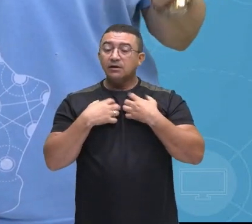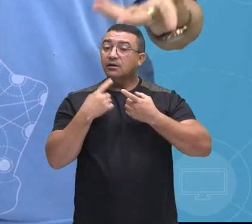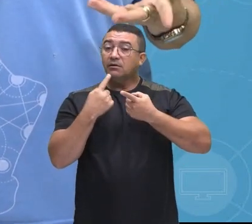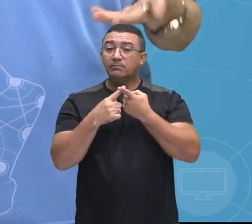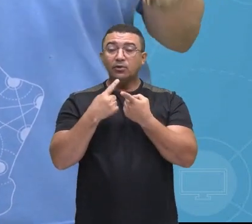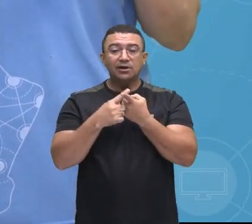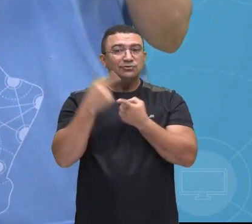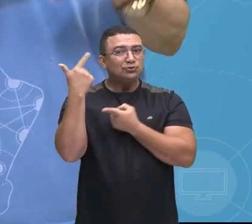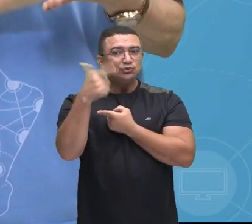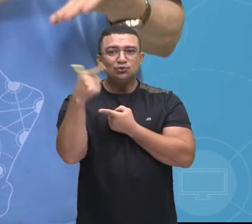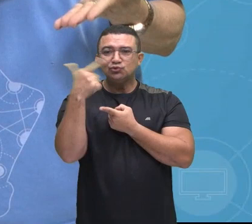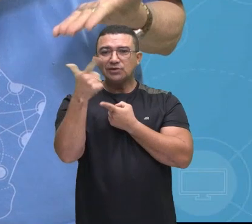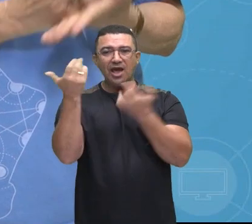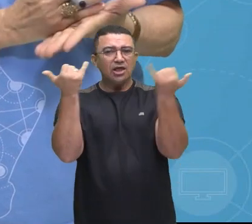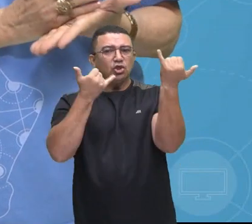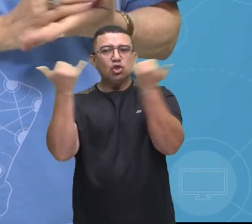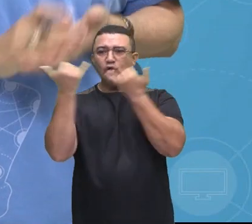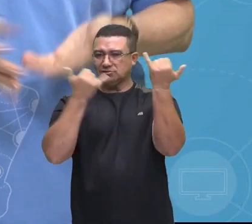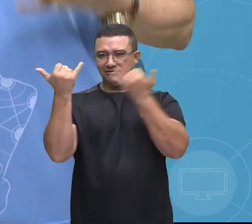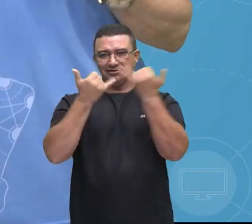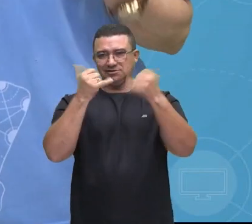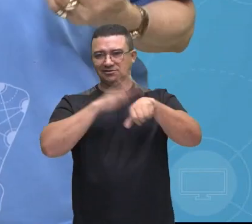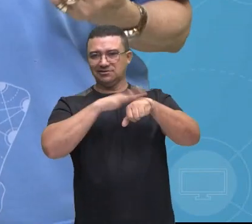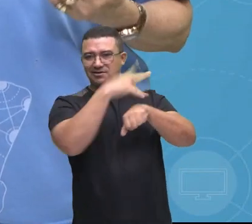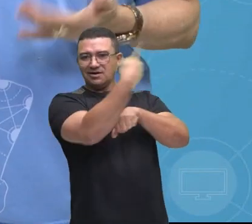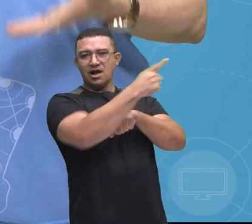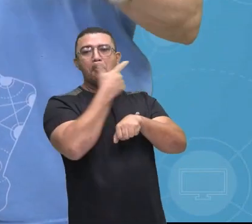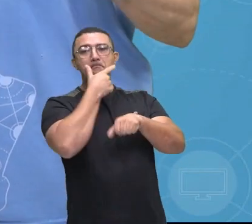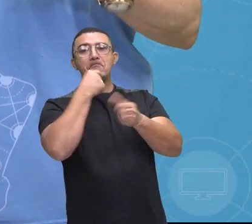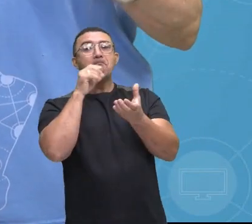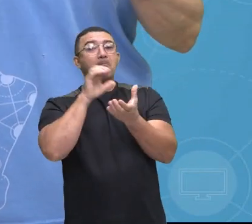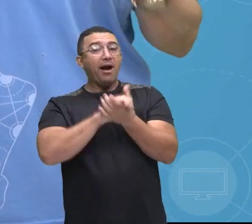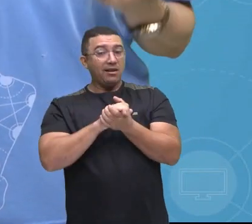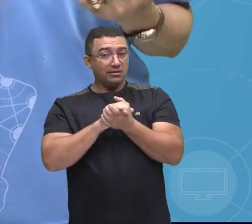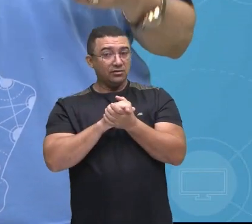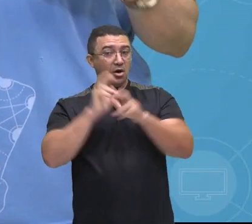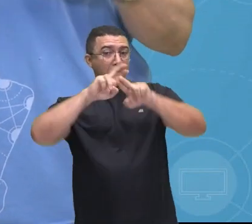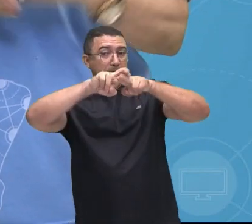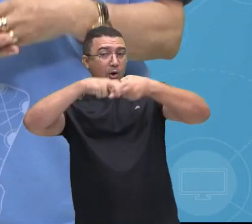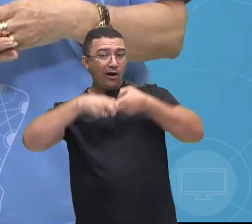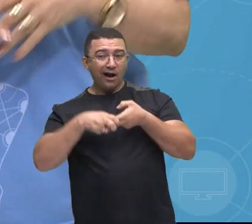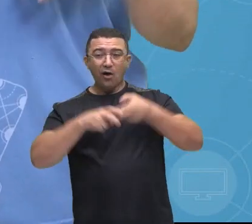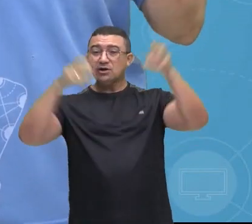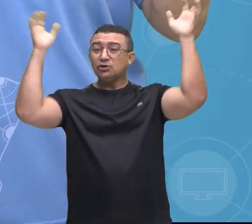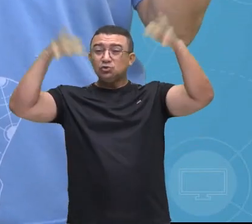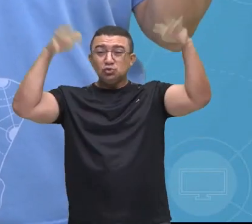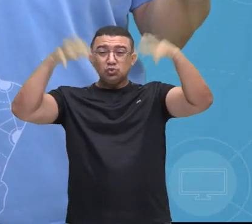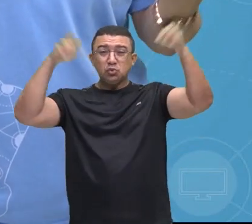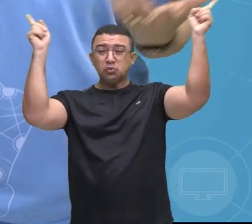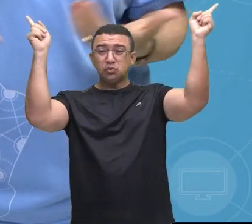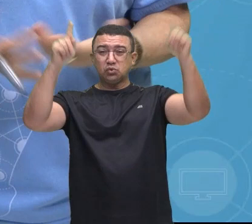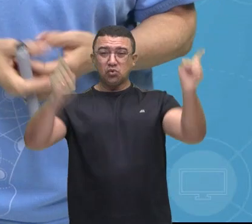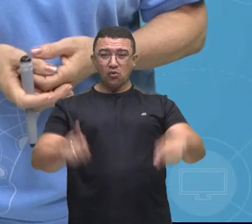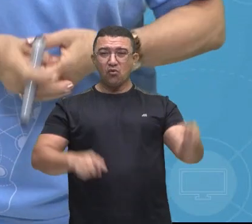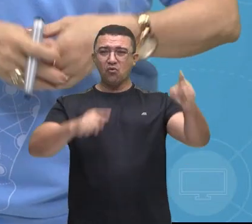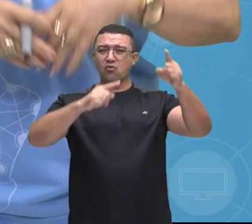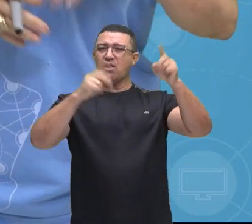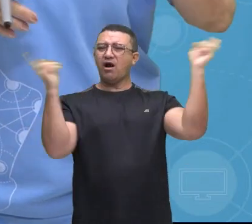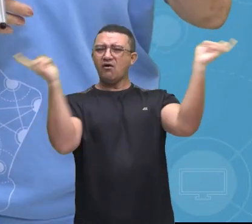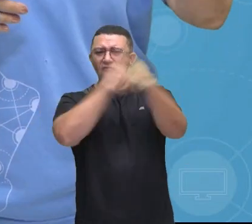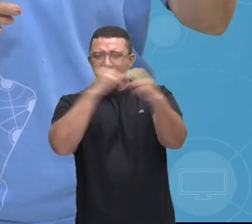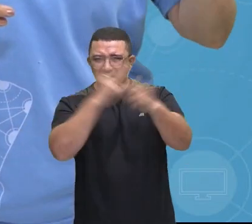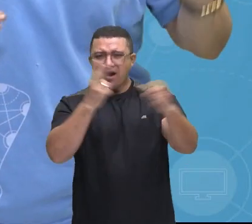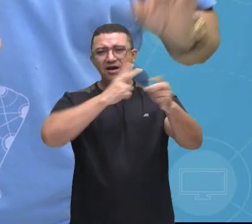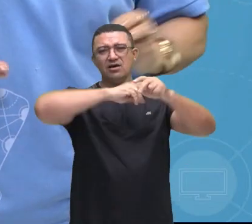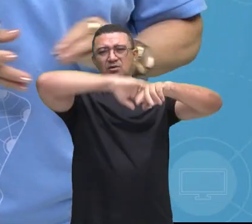sem notícias do seu marido, o Amir, né? Devido a quê? Devido a essa tempestade no mar. Lembra que ela disse que os ventos eram muito